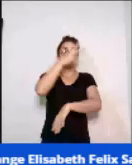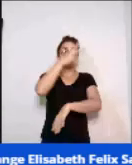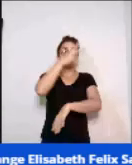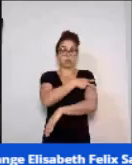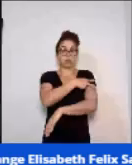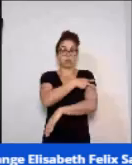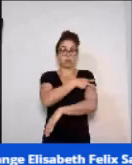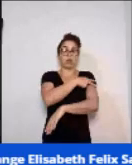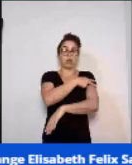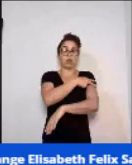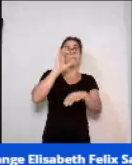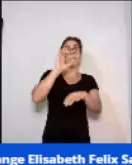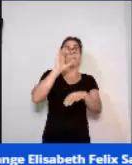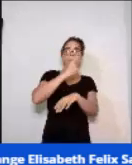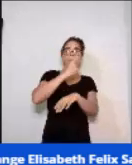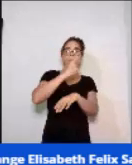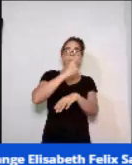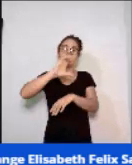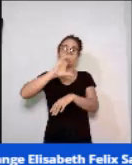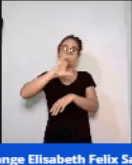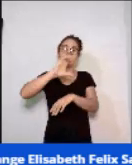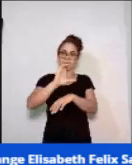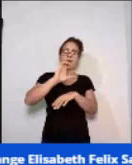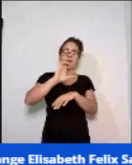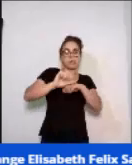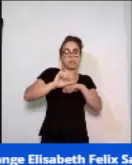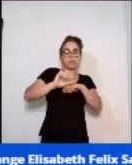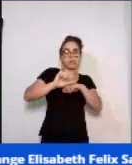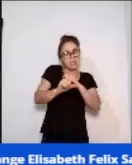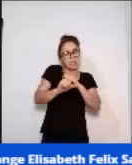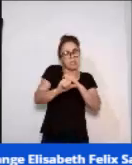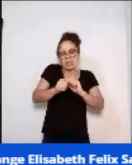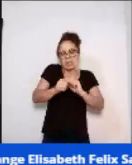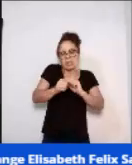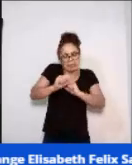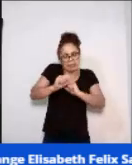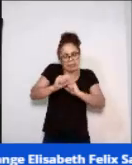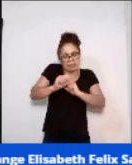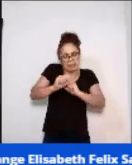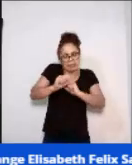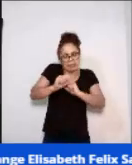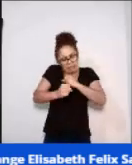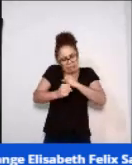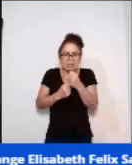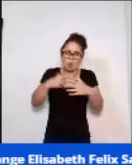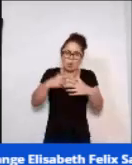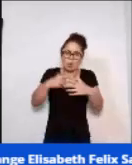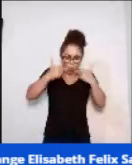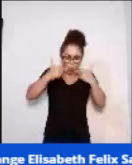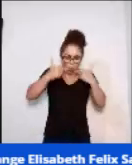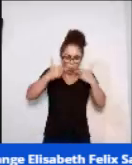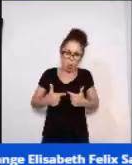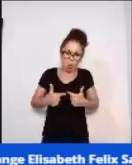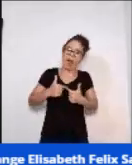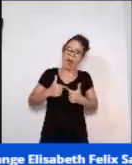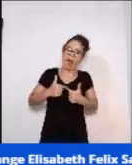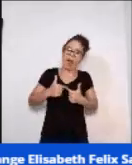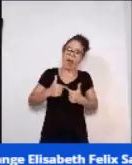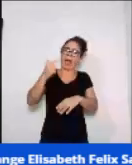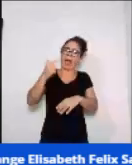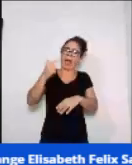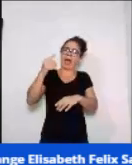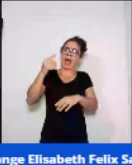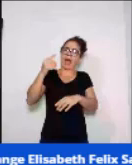cerebral severo, ele era todo encolhidinho também. Aí eu notava que toda vez que ele tentava pegar o meu